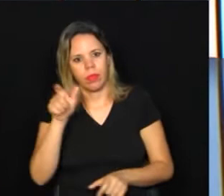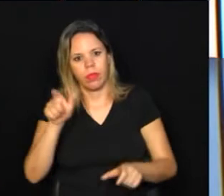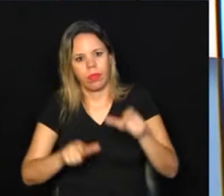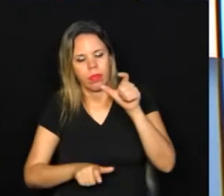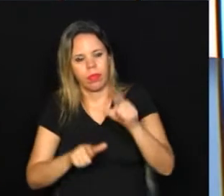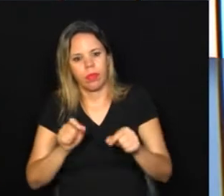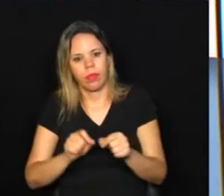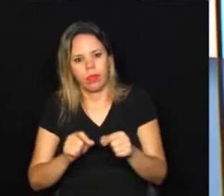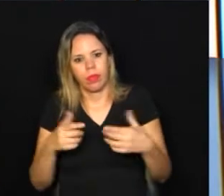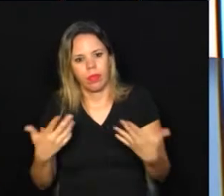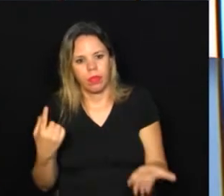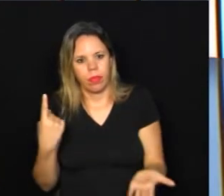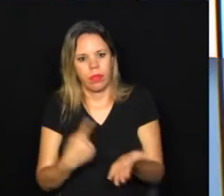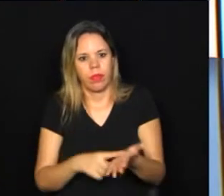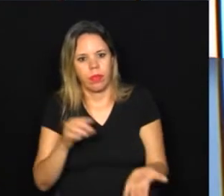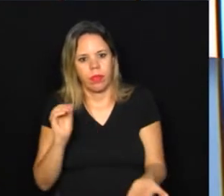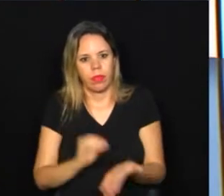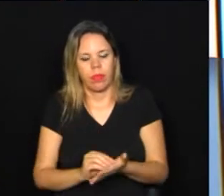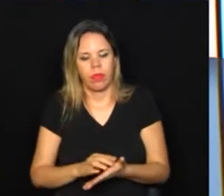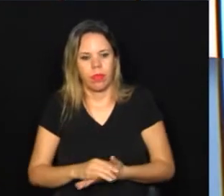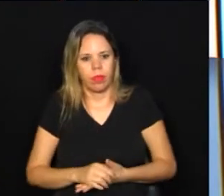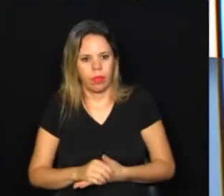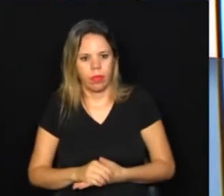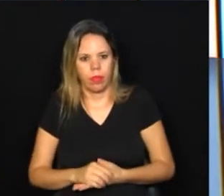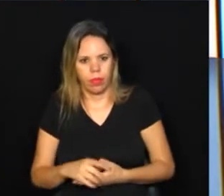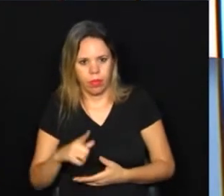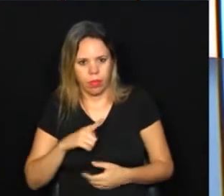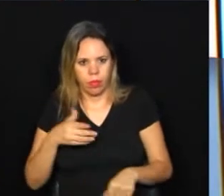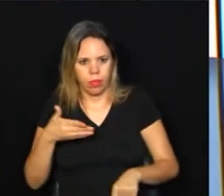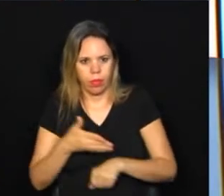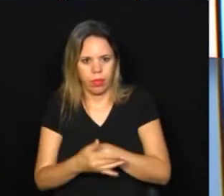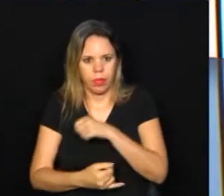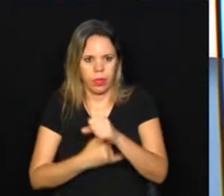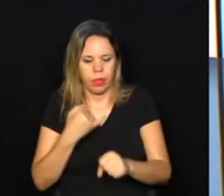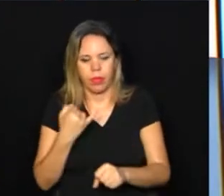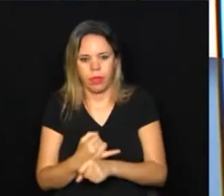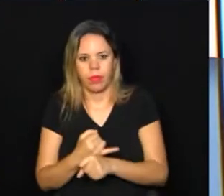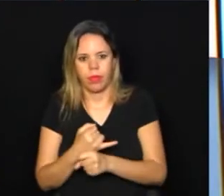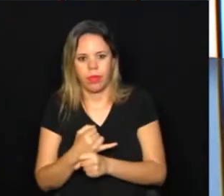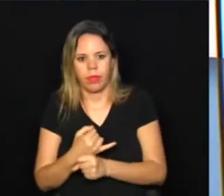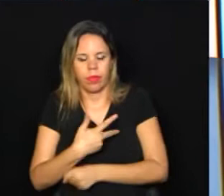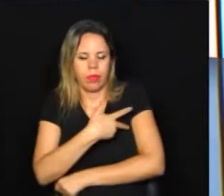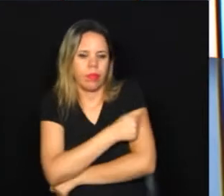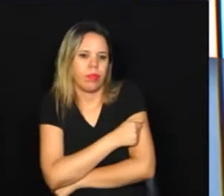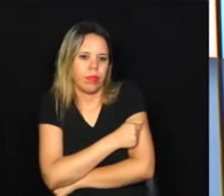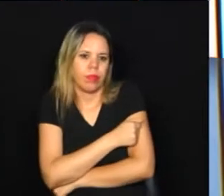que estavam agendadas. Então, tem que entrar lá no site